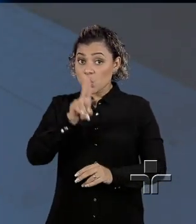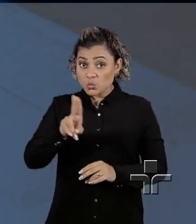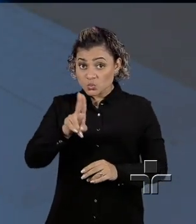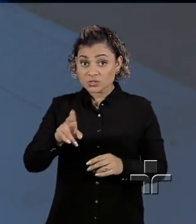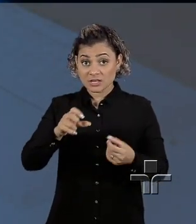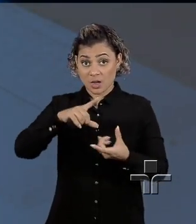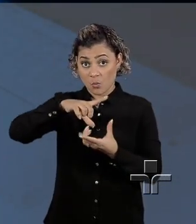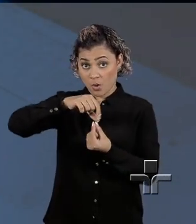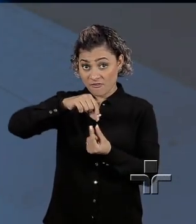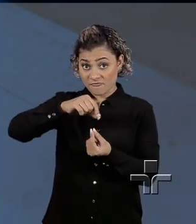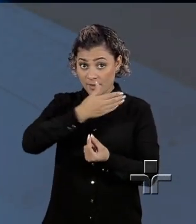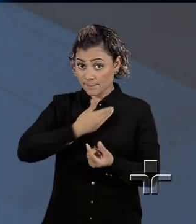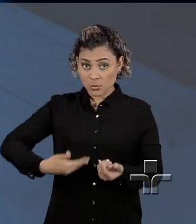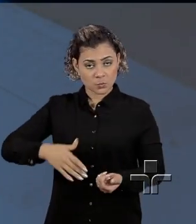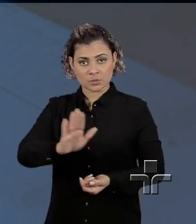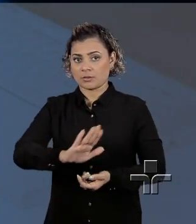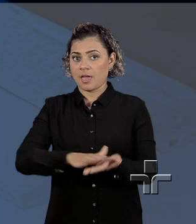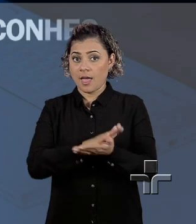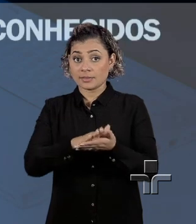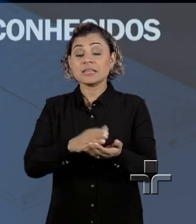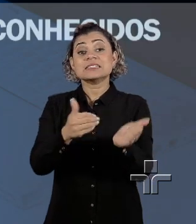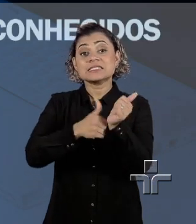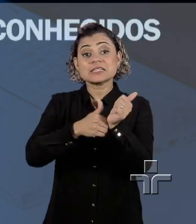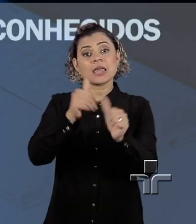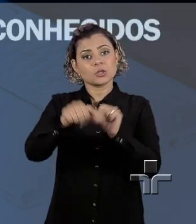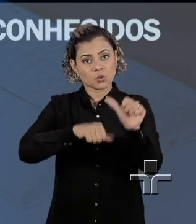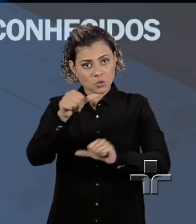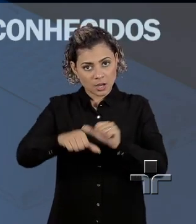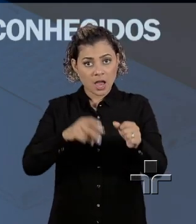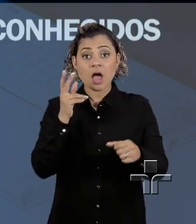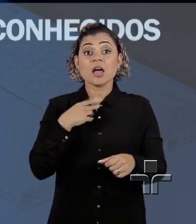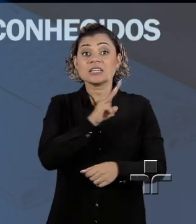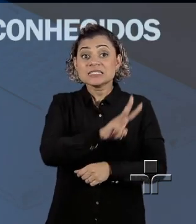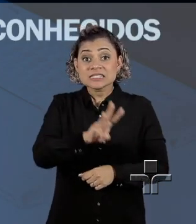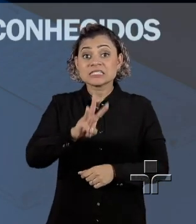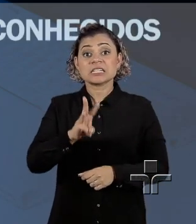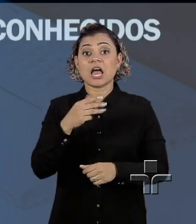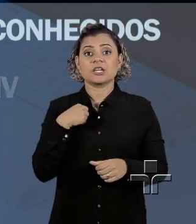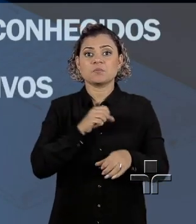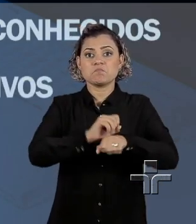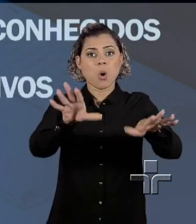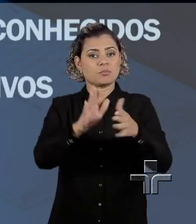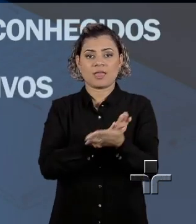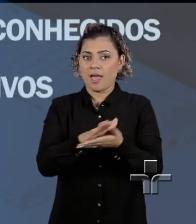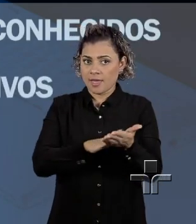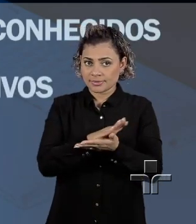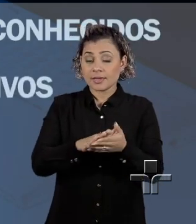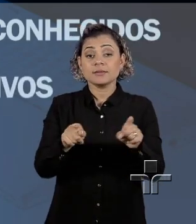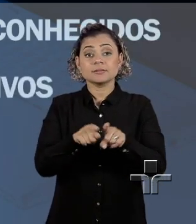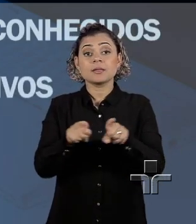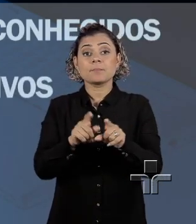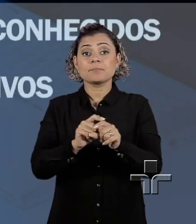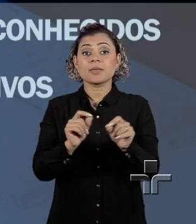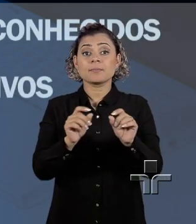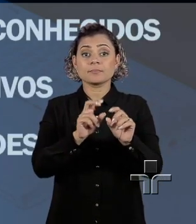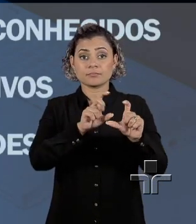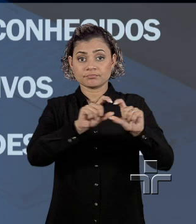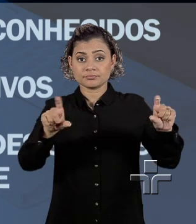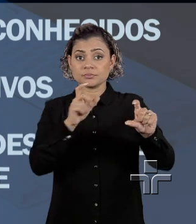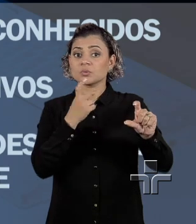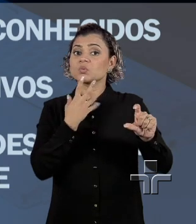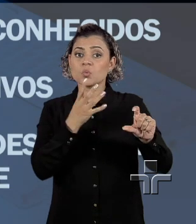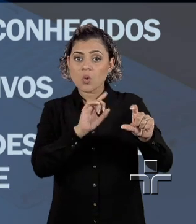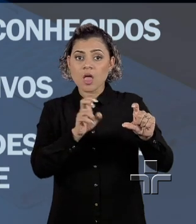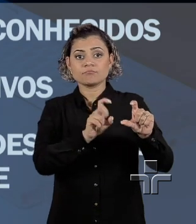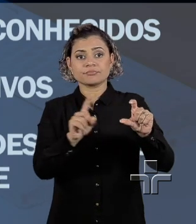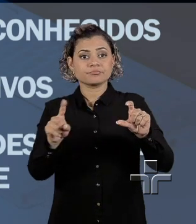público, trocar senha com frequência, não acessar ou repassar links desconhecidos, atualizar sistemas e aplicativos e não usar